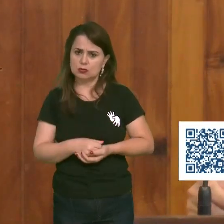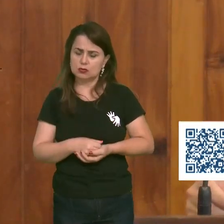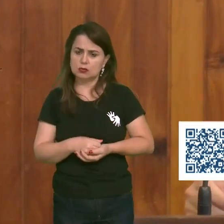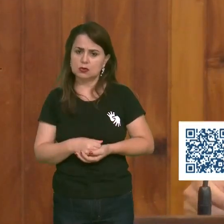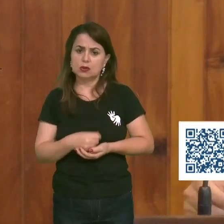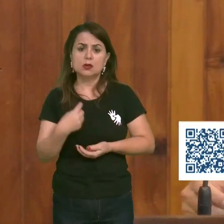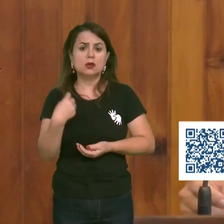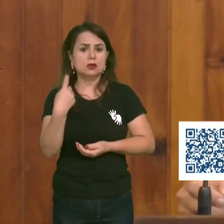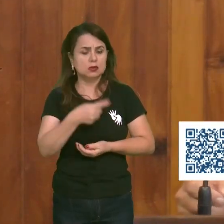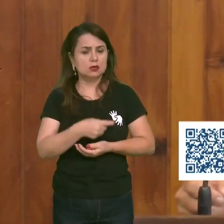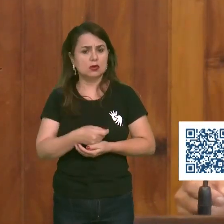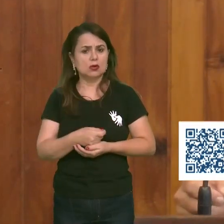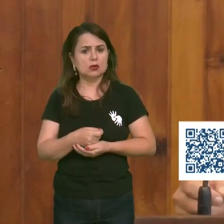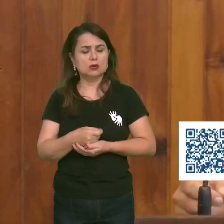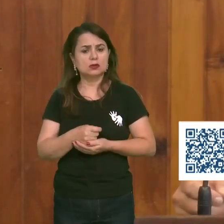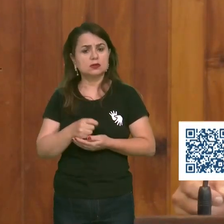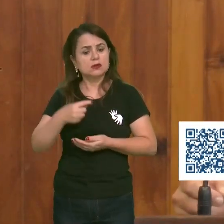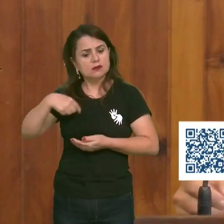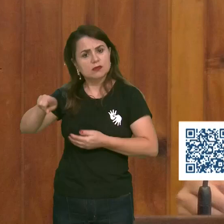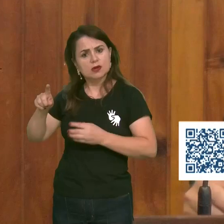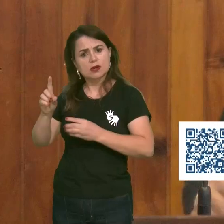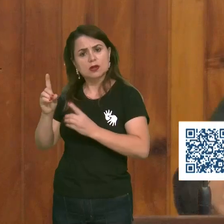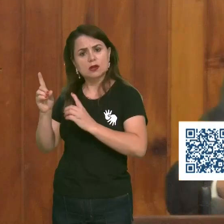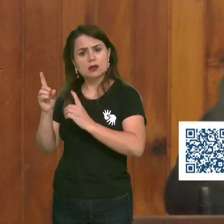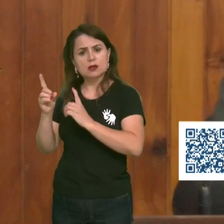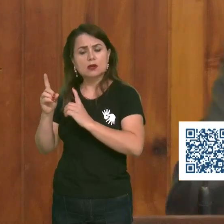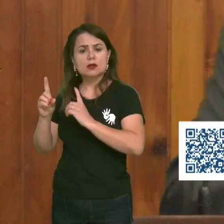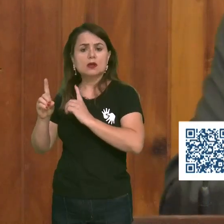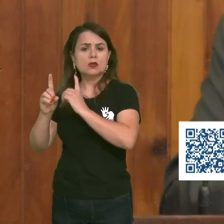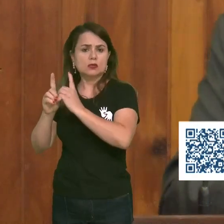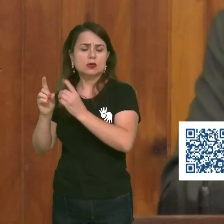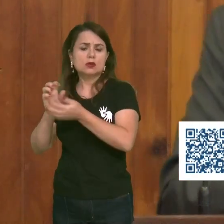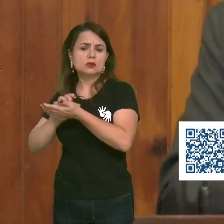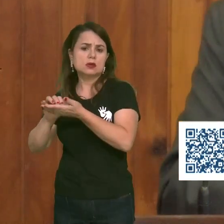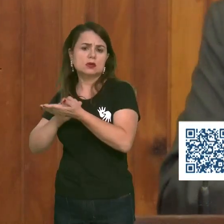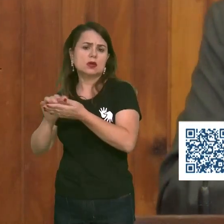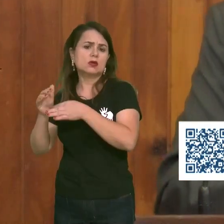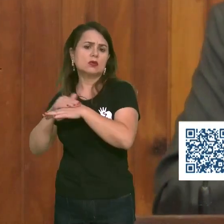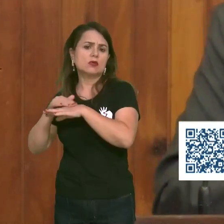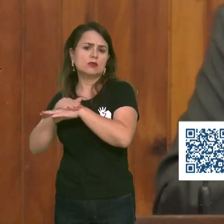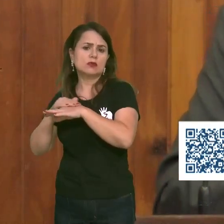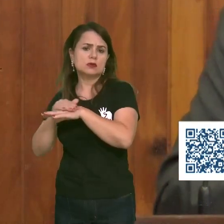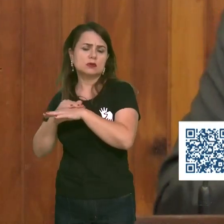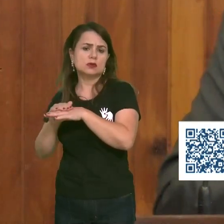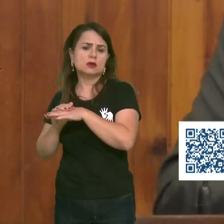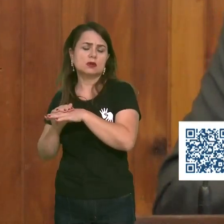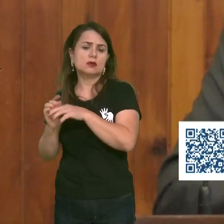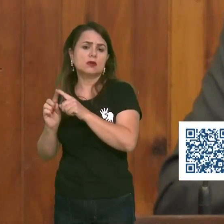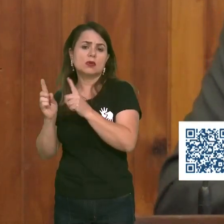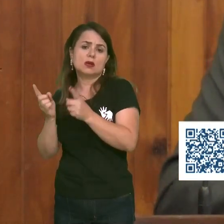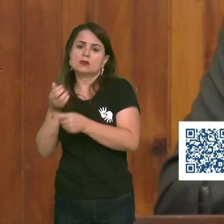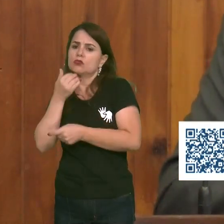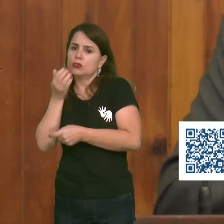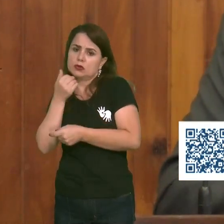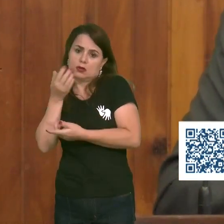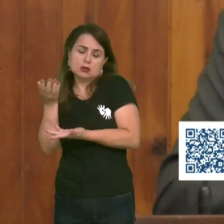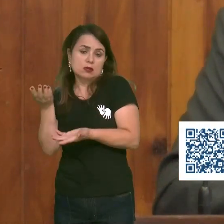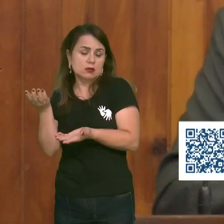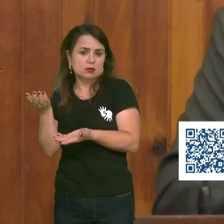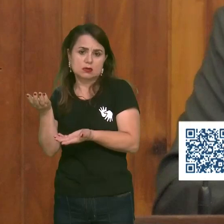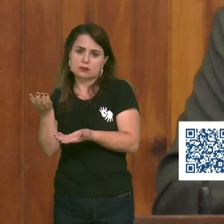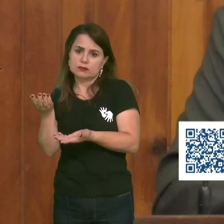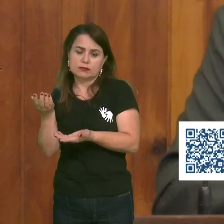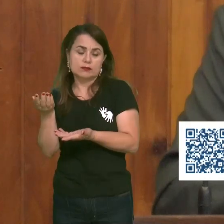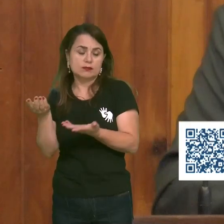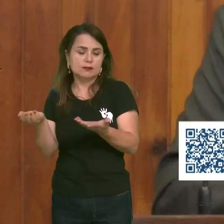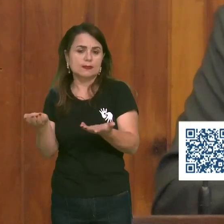o conhecimento até o secretários e parece que vereador não